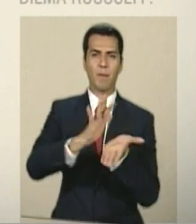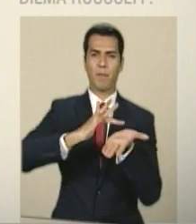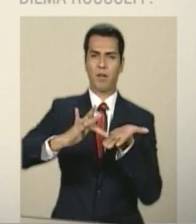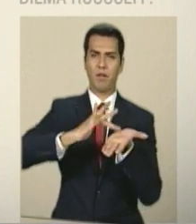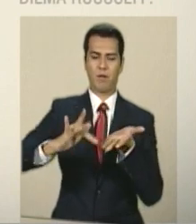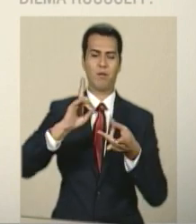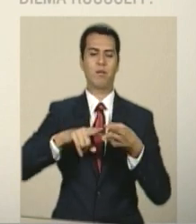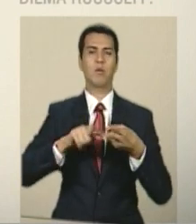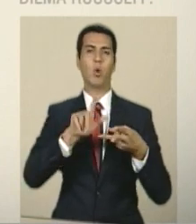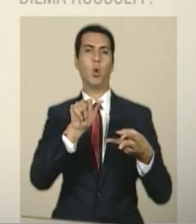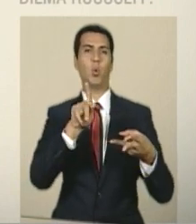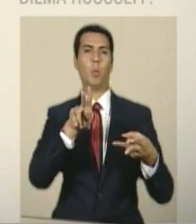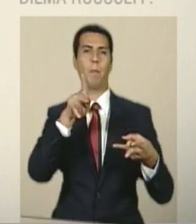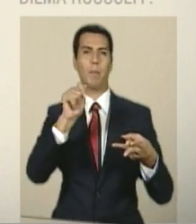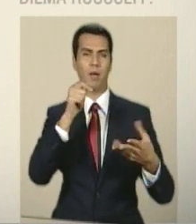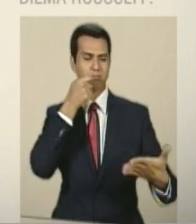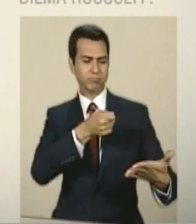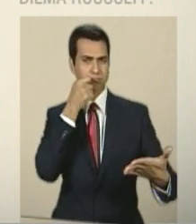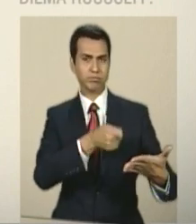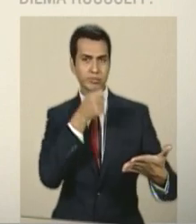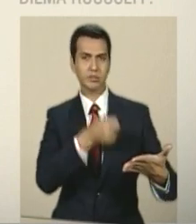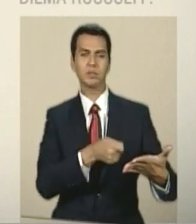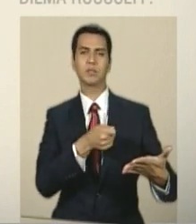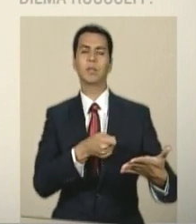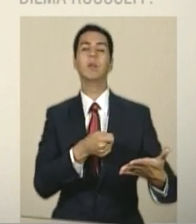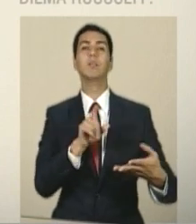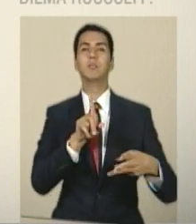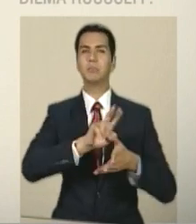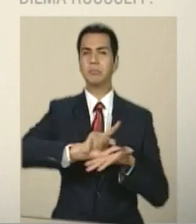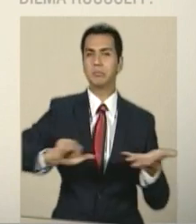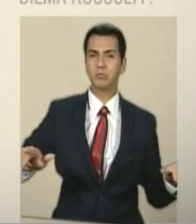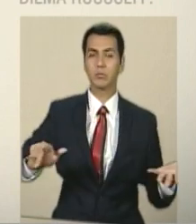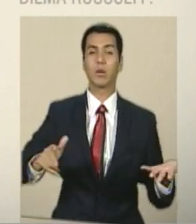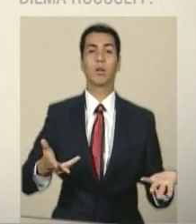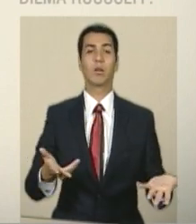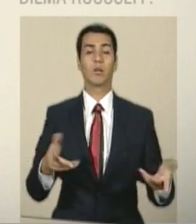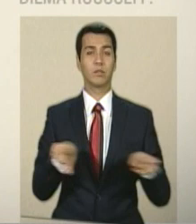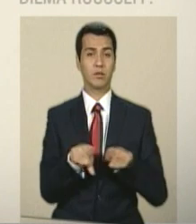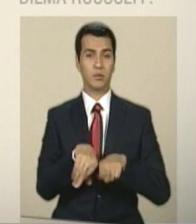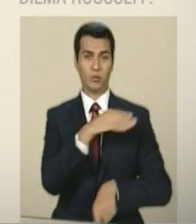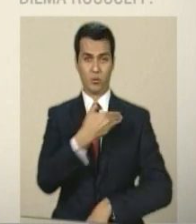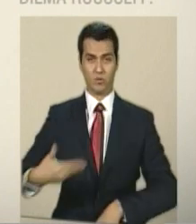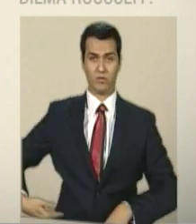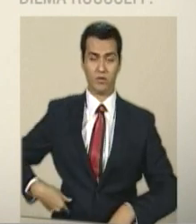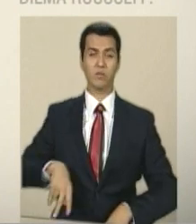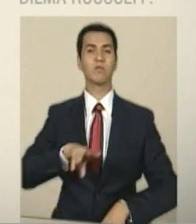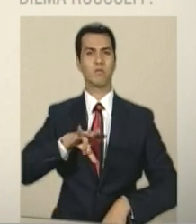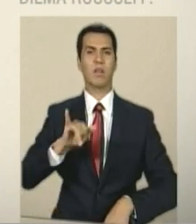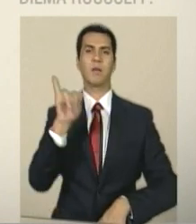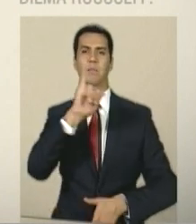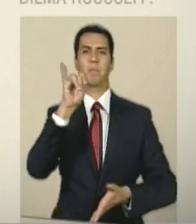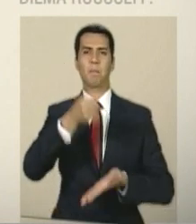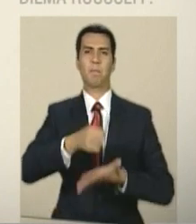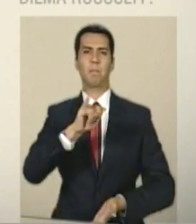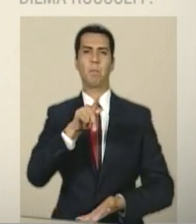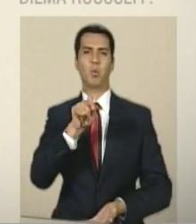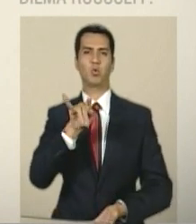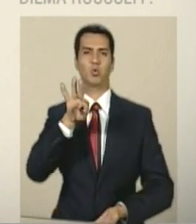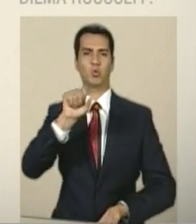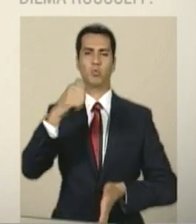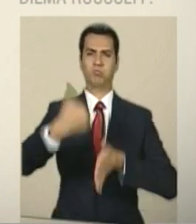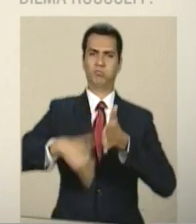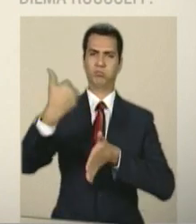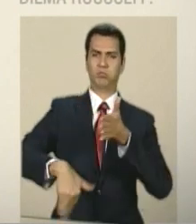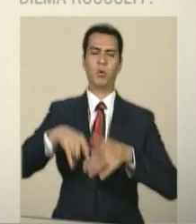lupas eletrônicas o governo também vai deixar de cobrar impostos sobre equipamentos de saúde e